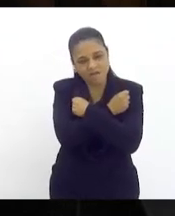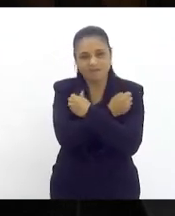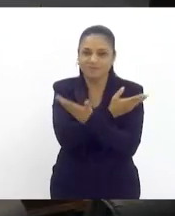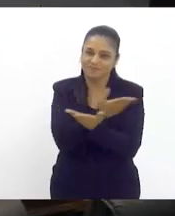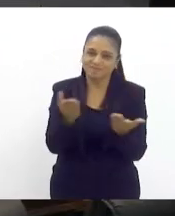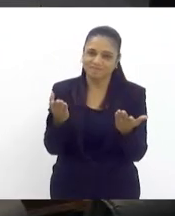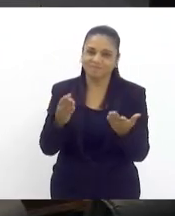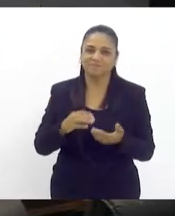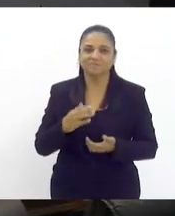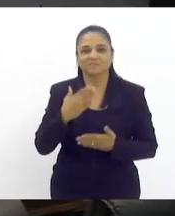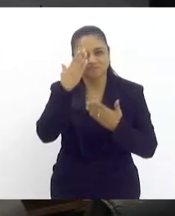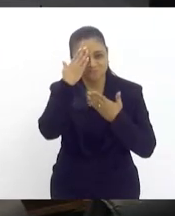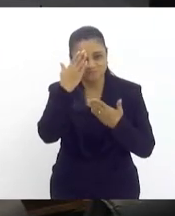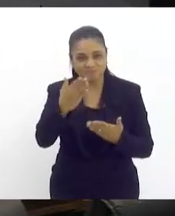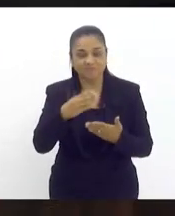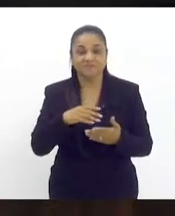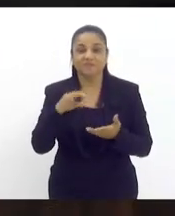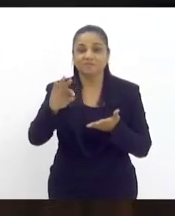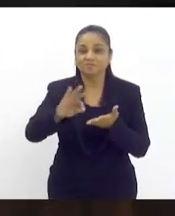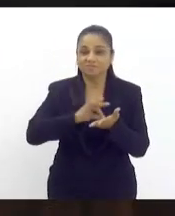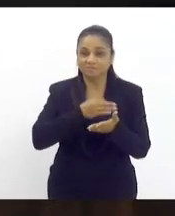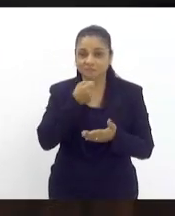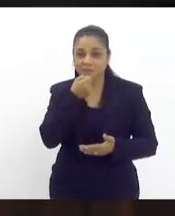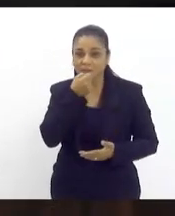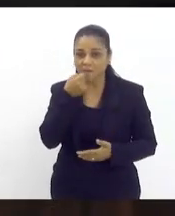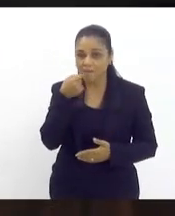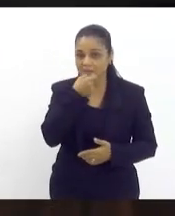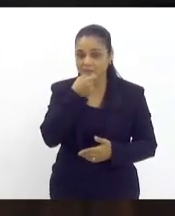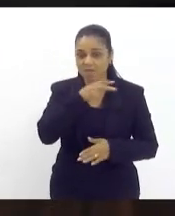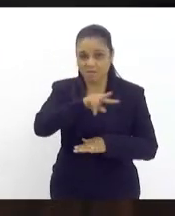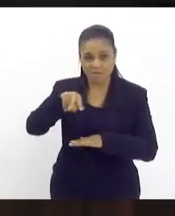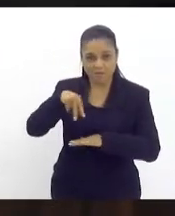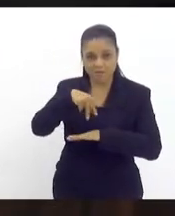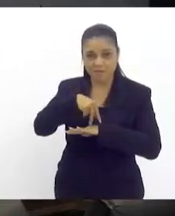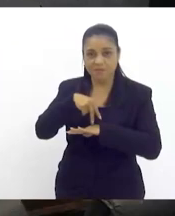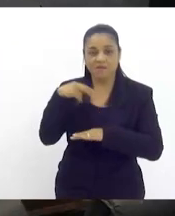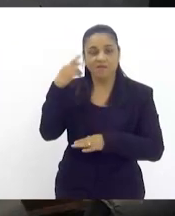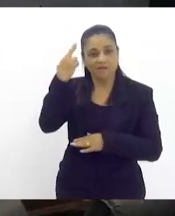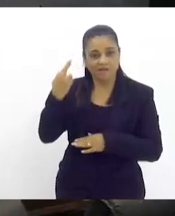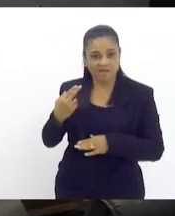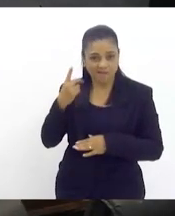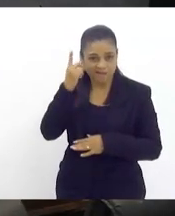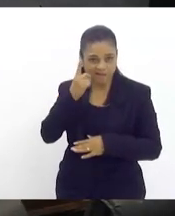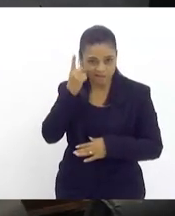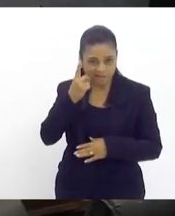obrigado próximo moradores escrito é Renata Souza